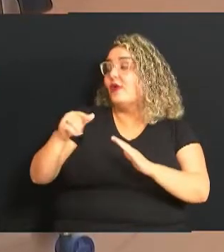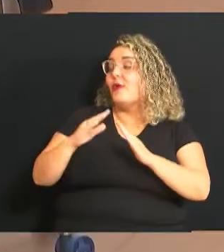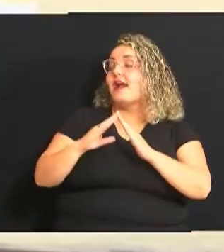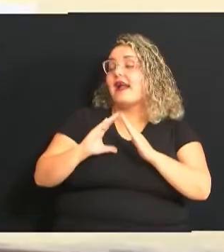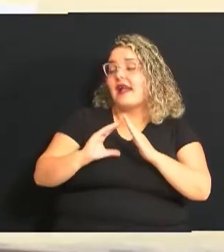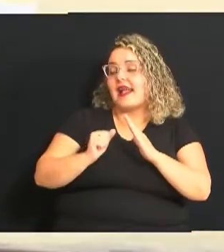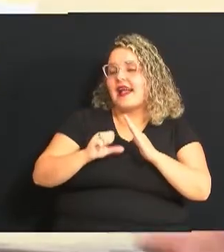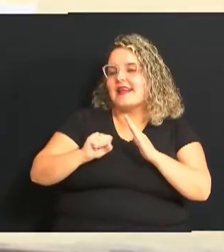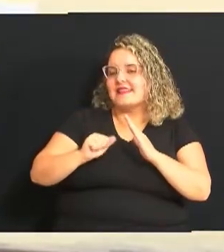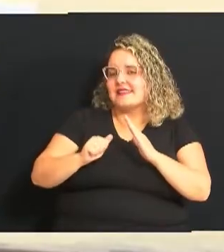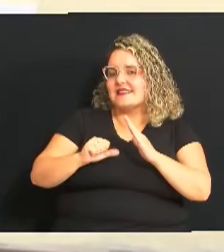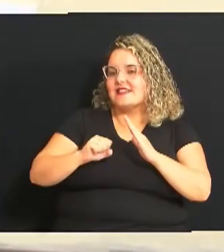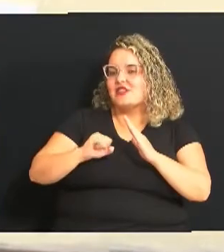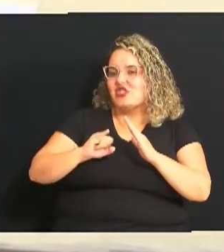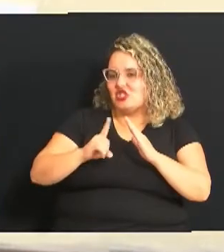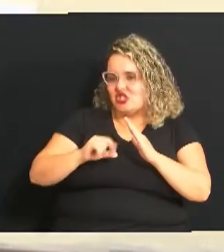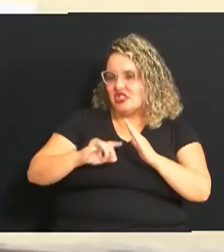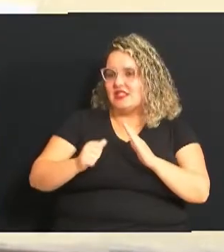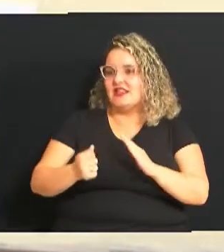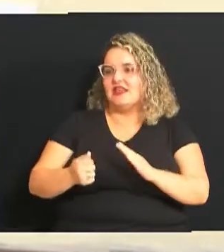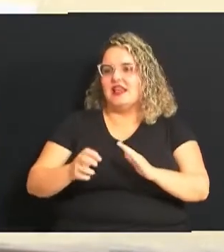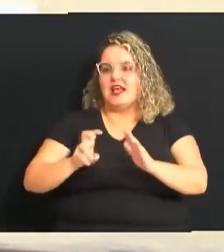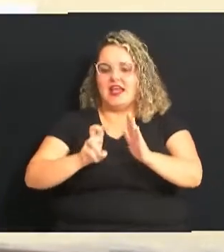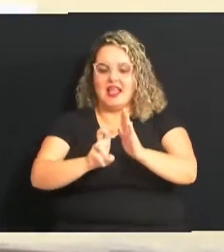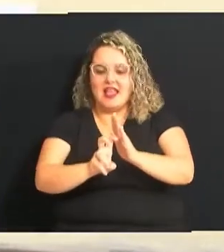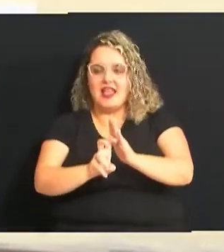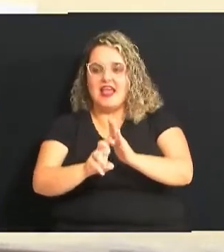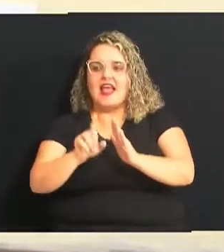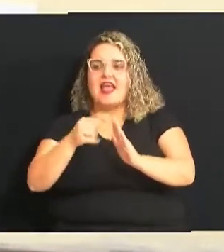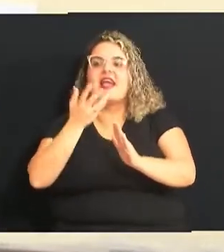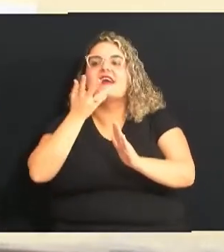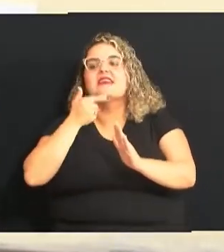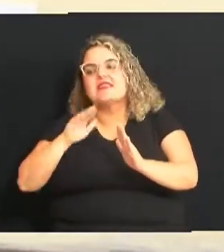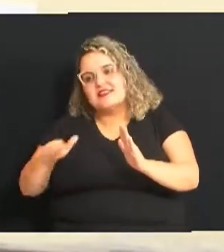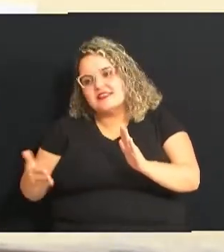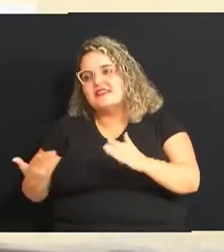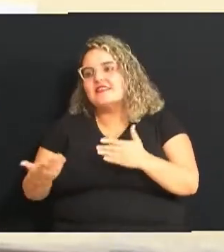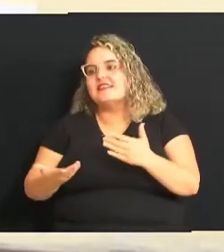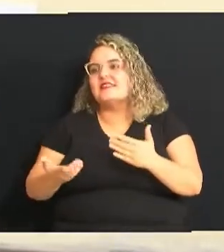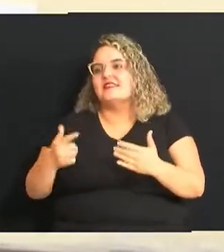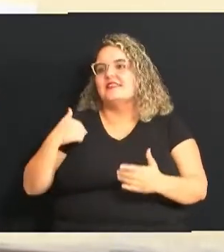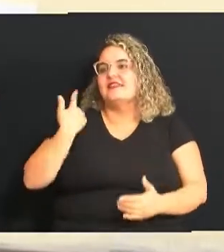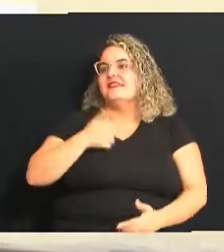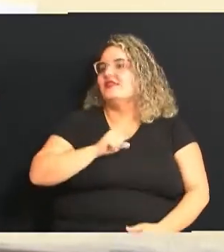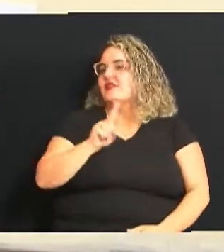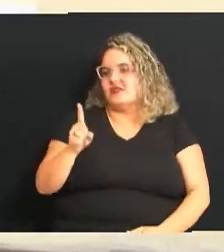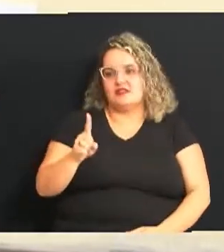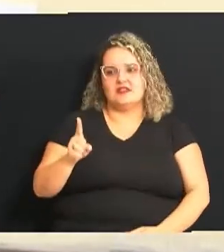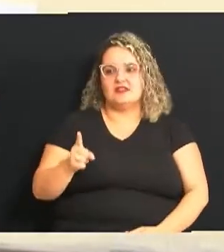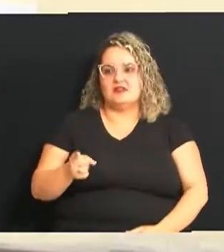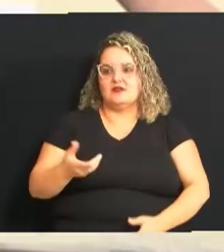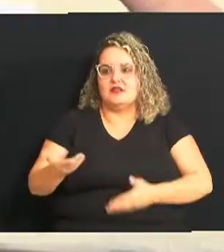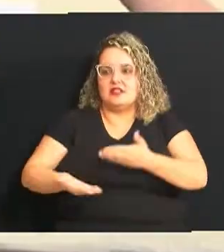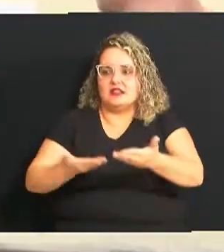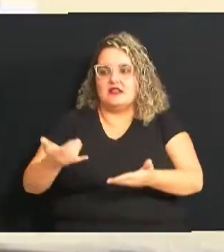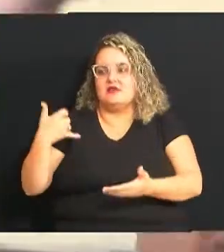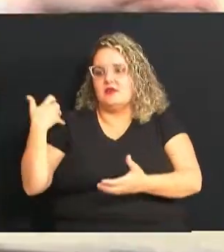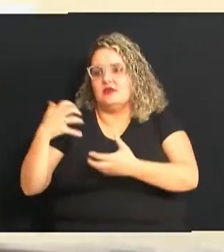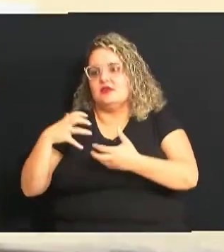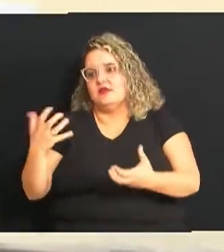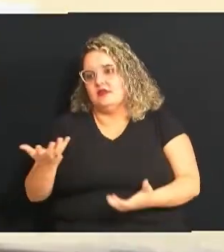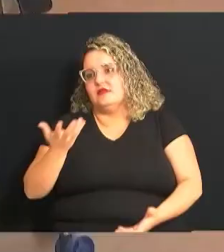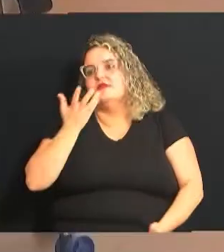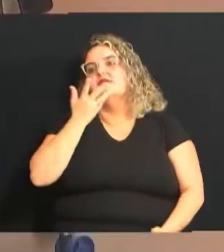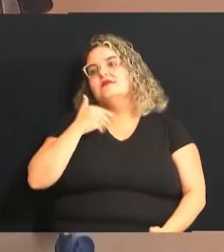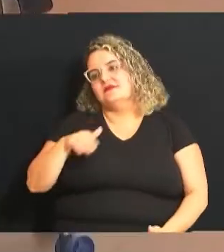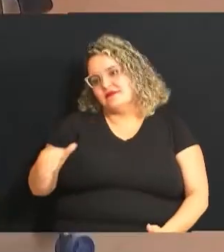palavra creche remete à infantilidade. E aí nós não infantilizamos o idoso por